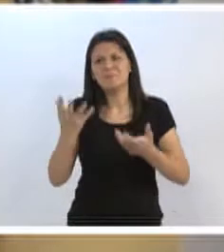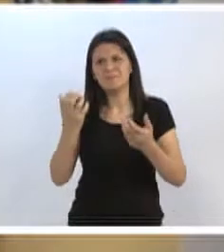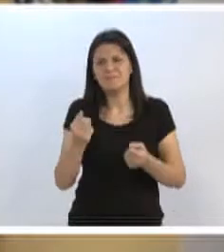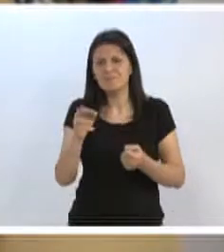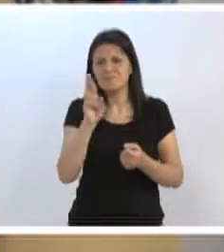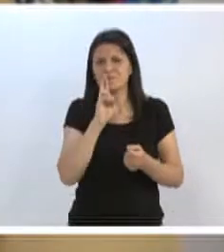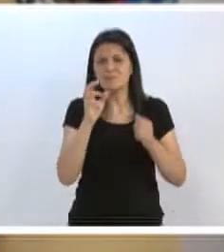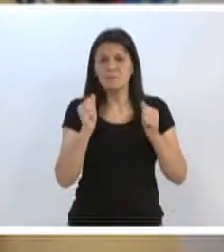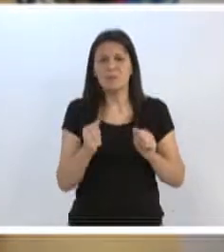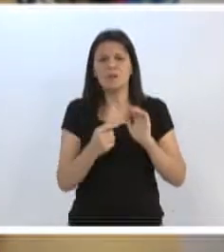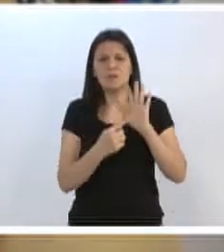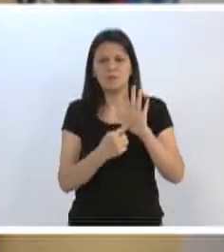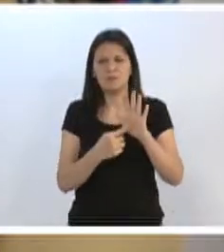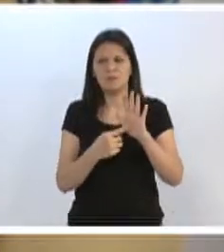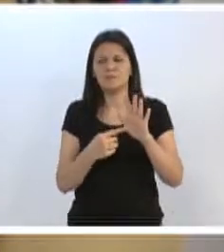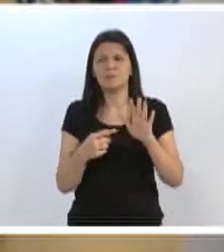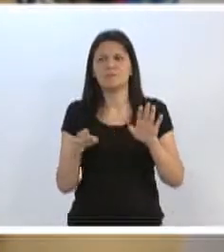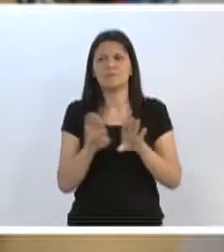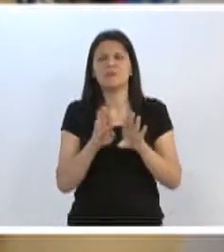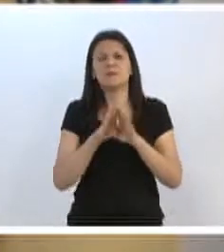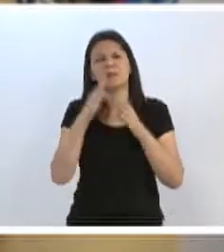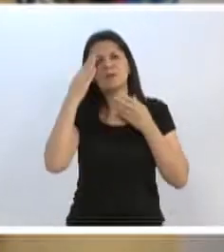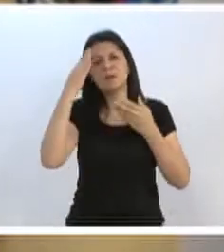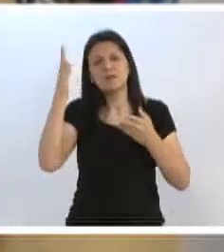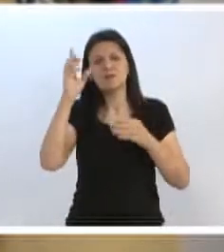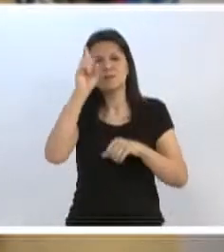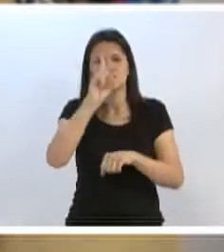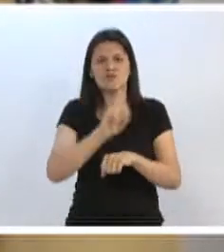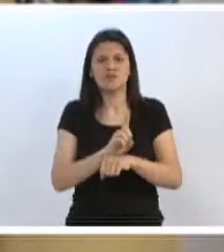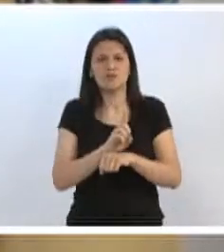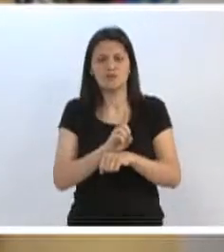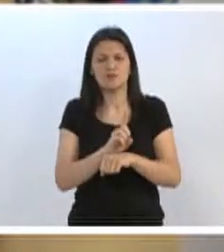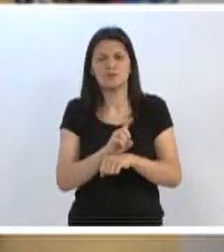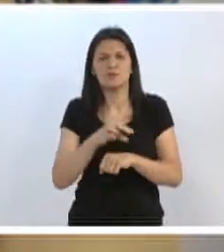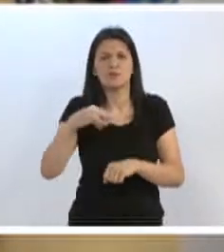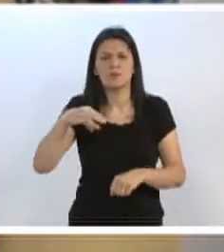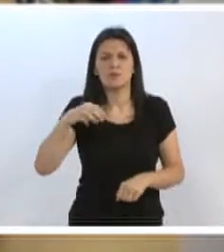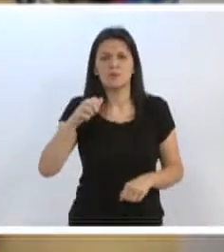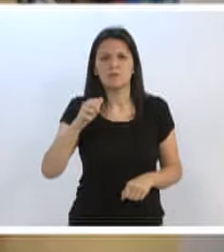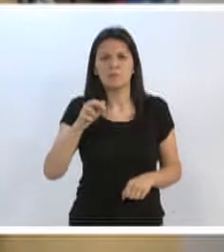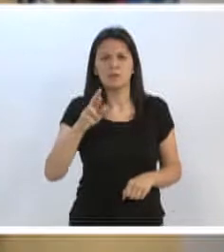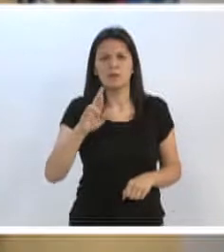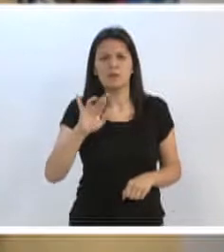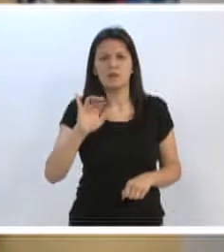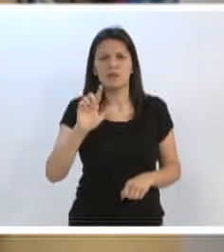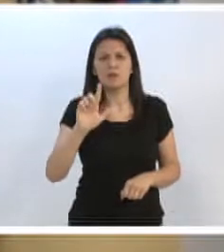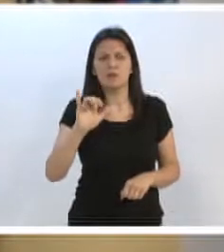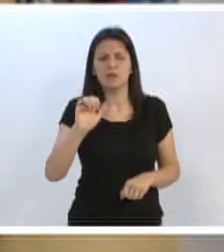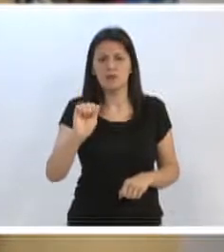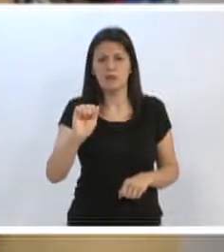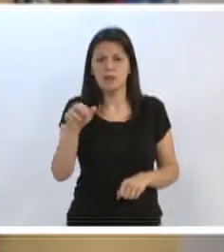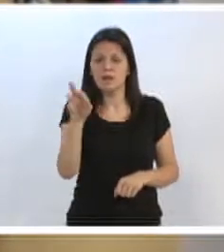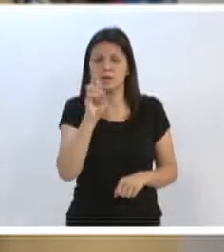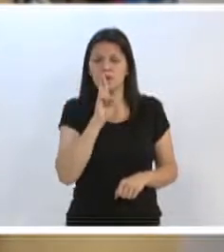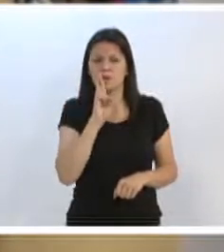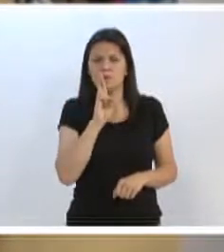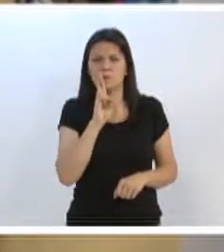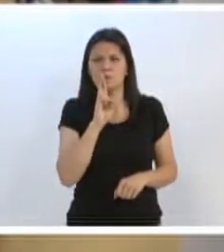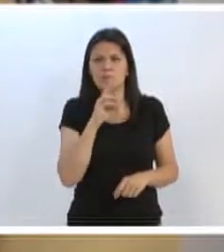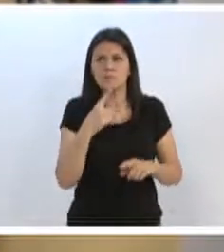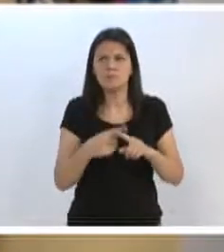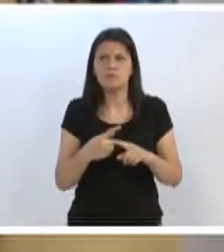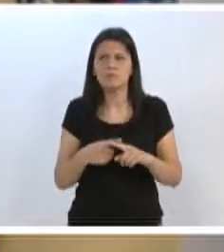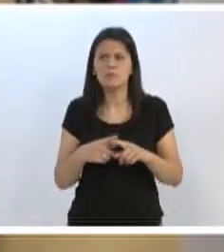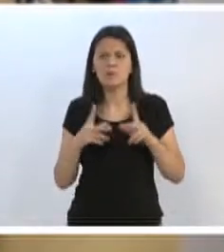quero destacar, quero agradecer a diretora de transparência, Marília Bochat do Prado, que respondeu e que fez essa resposta, porque da